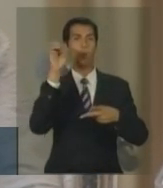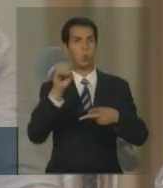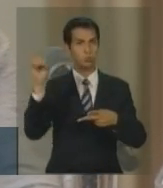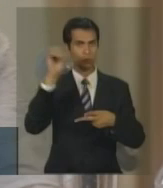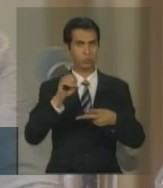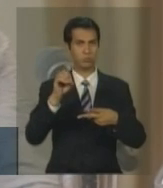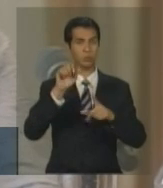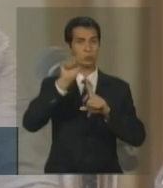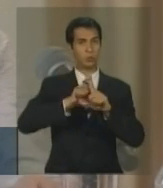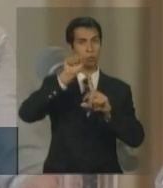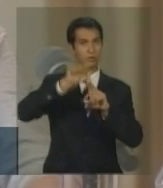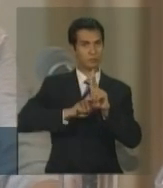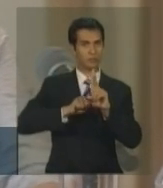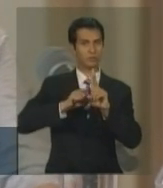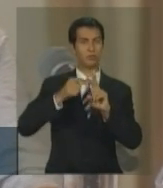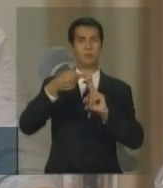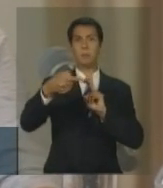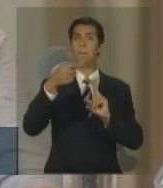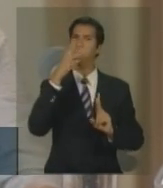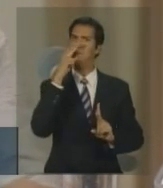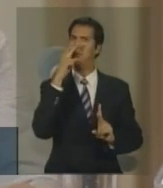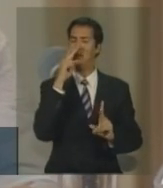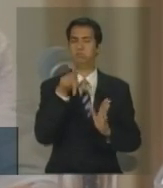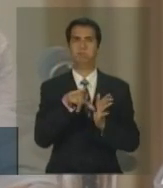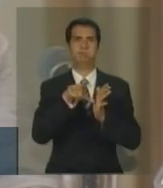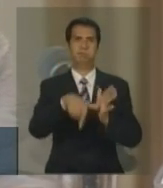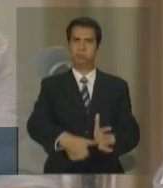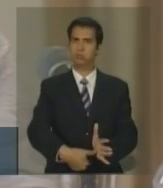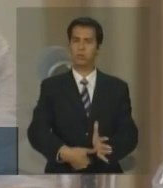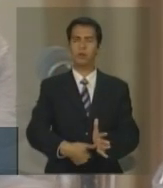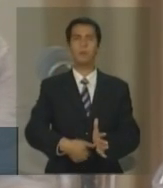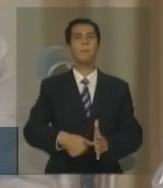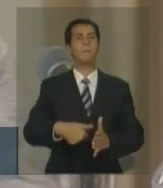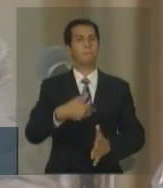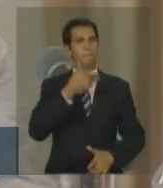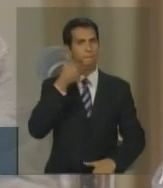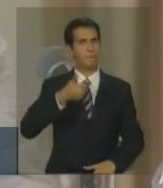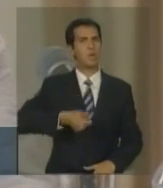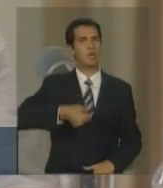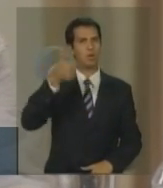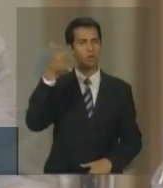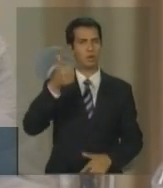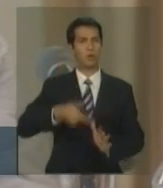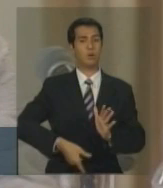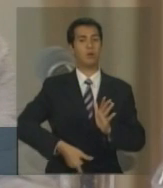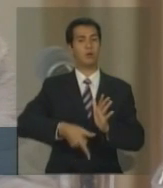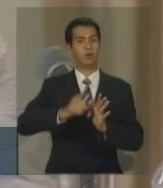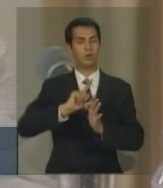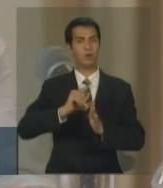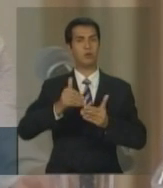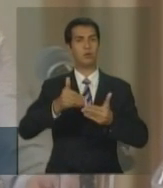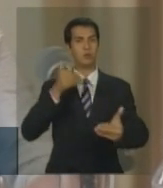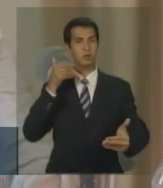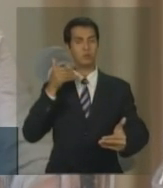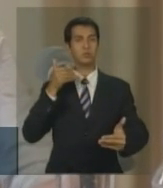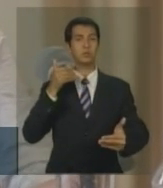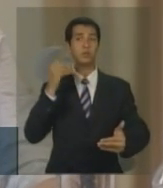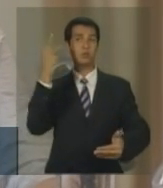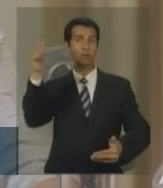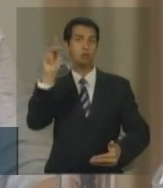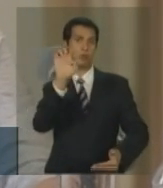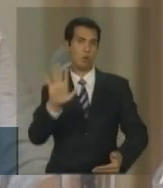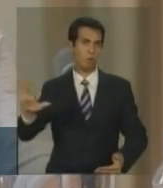muito tempo. Acho preferível que... E senti da parte deles